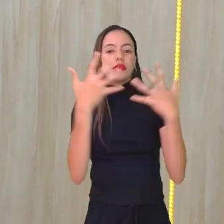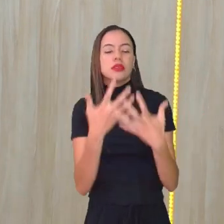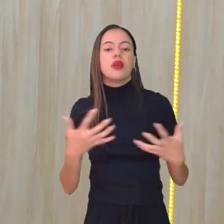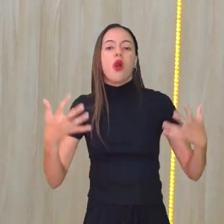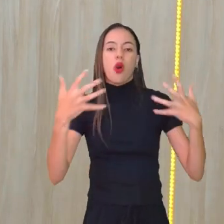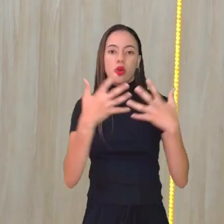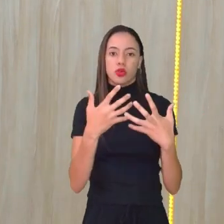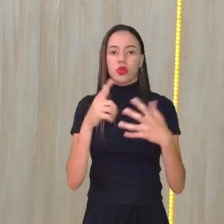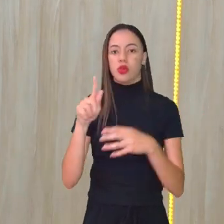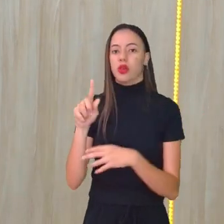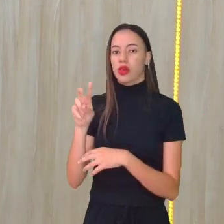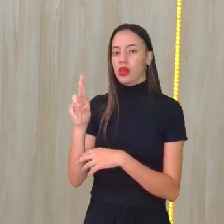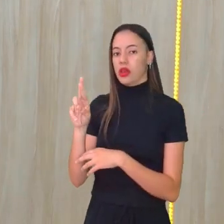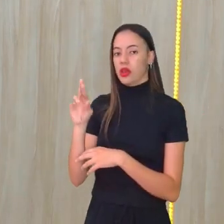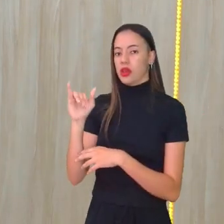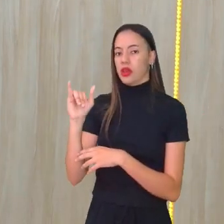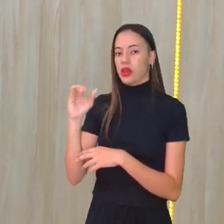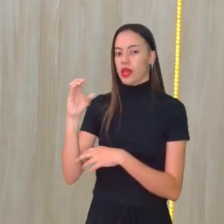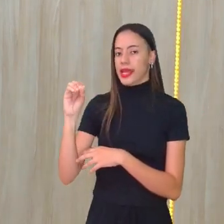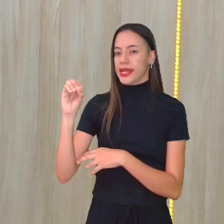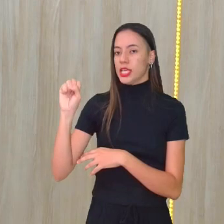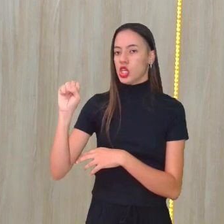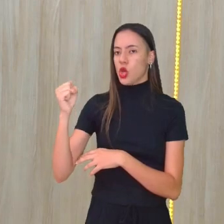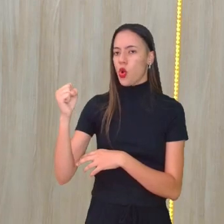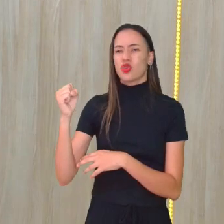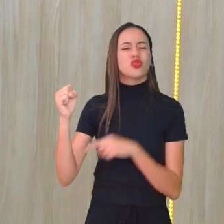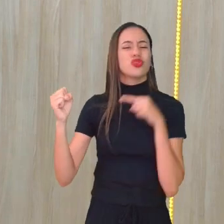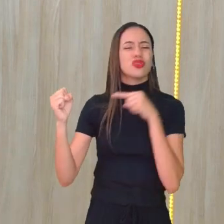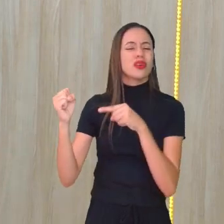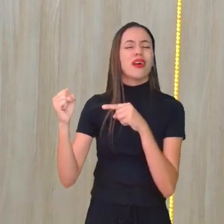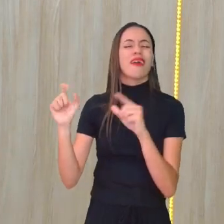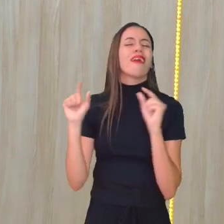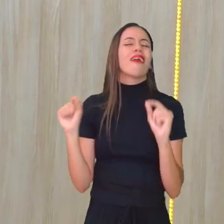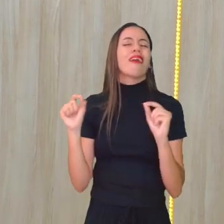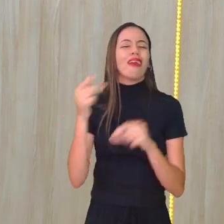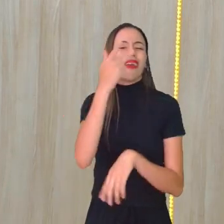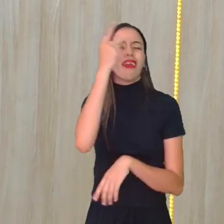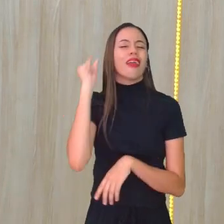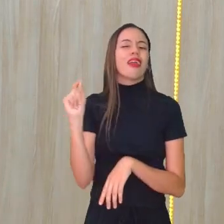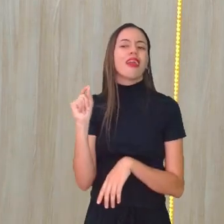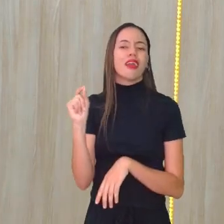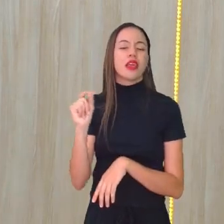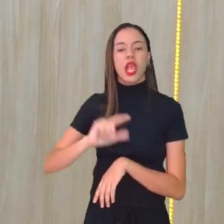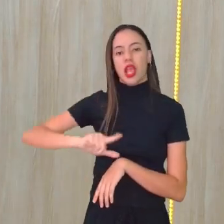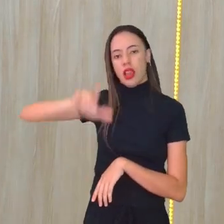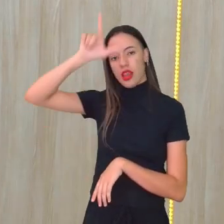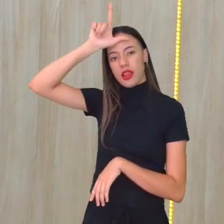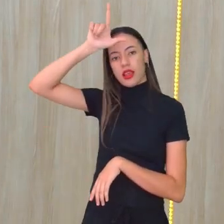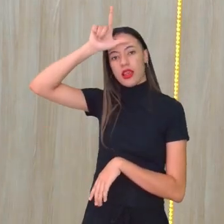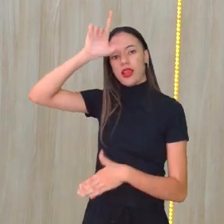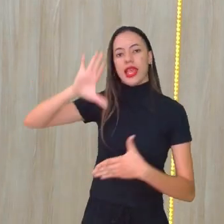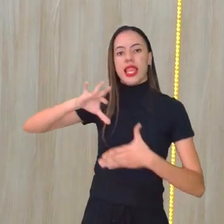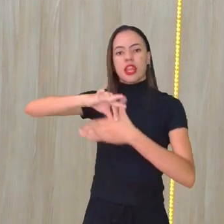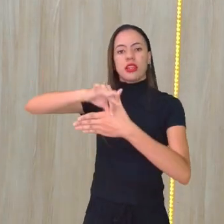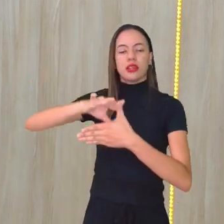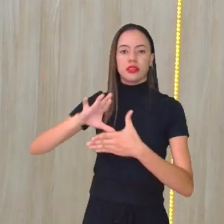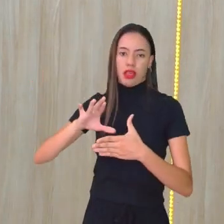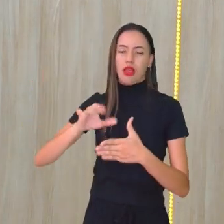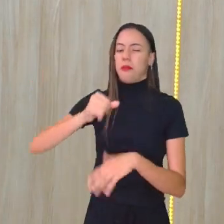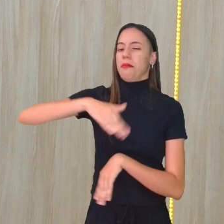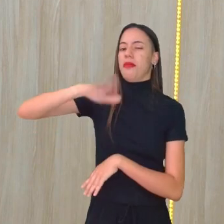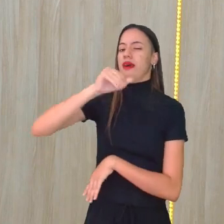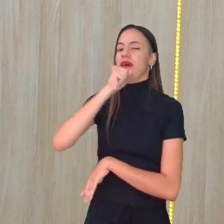dos griots. Quem eram os griots, né? Eram tipo líderes, né, mais antigos, né,